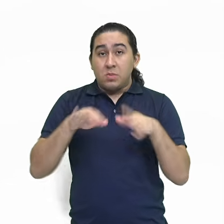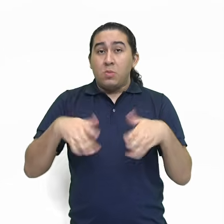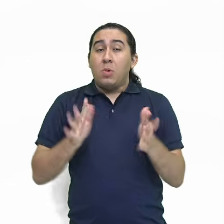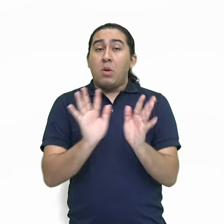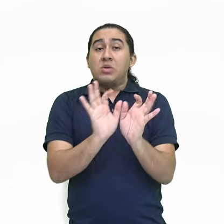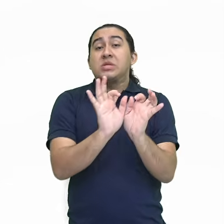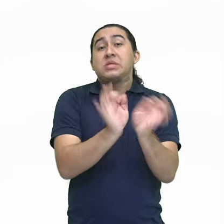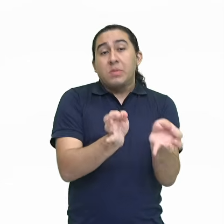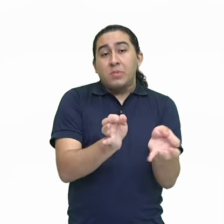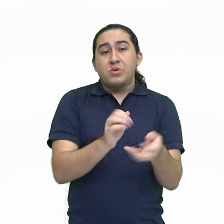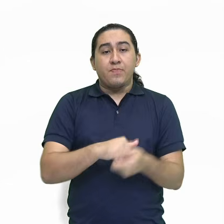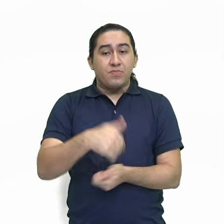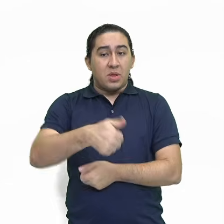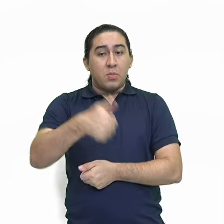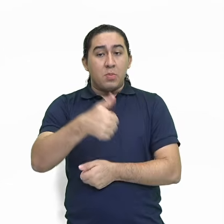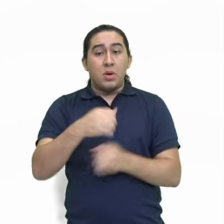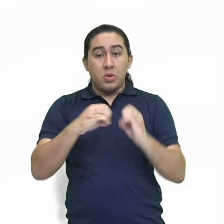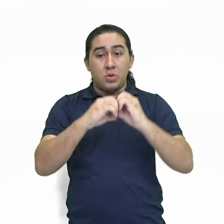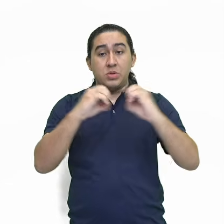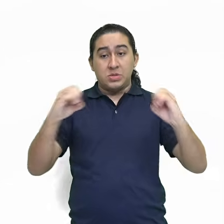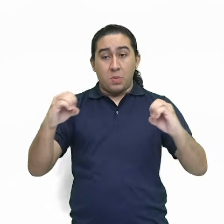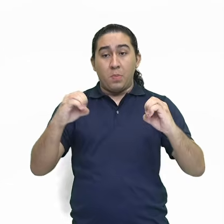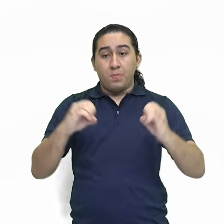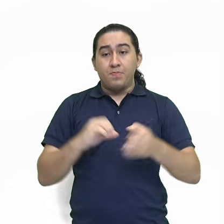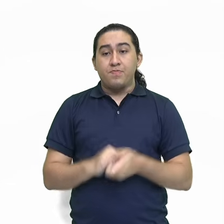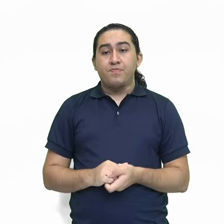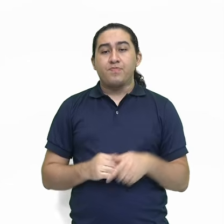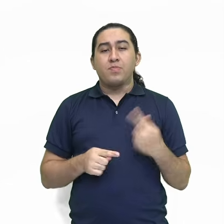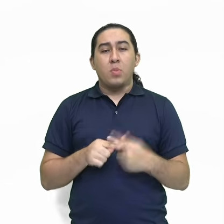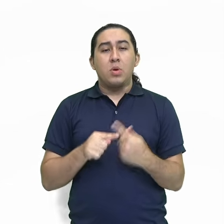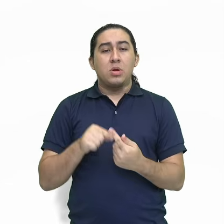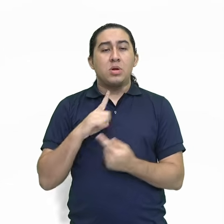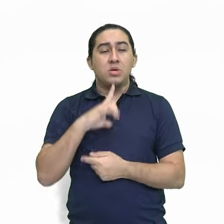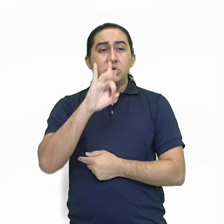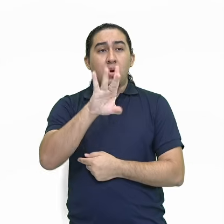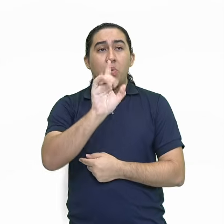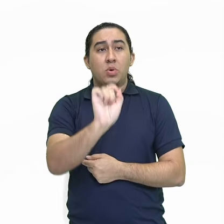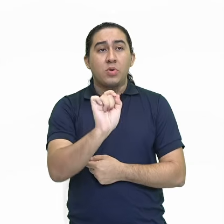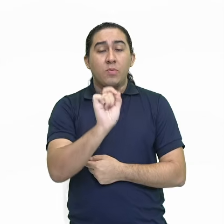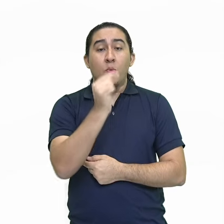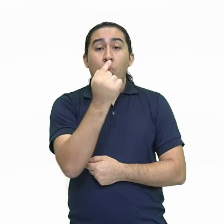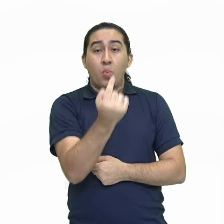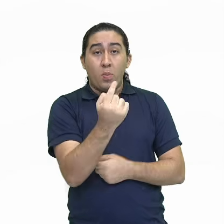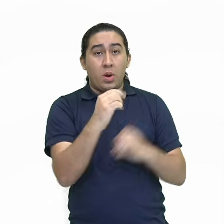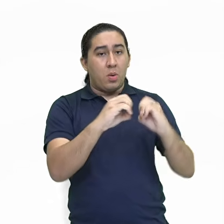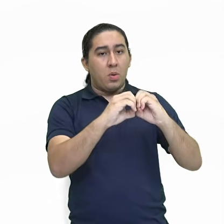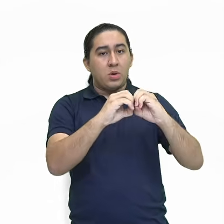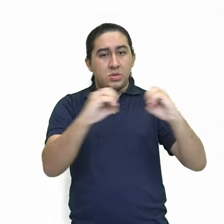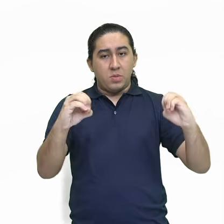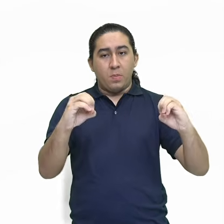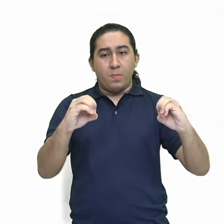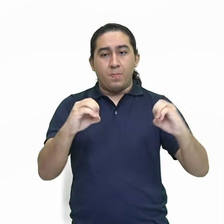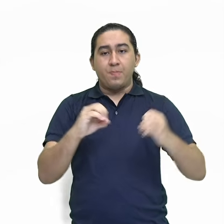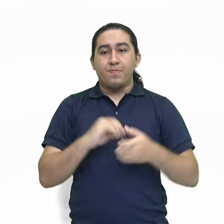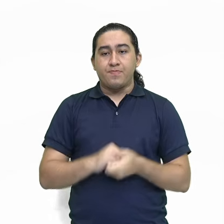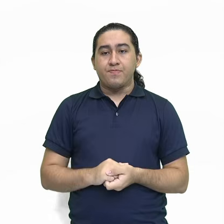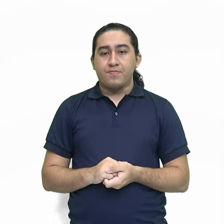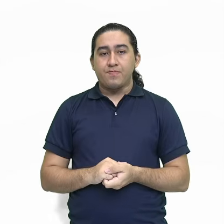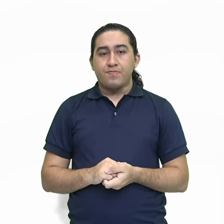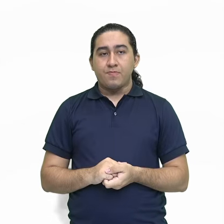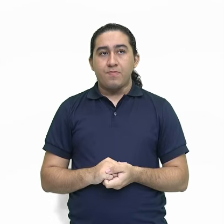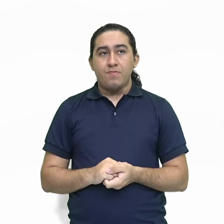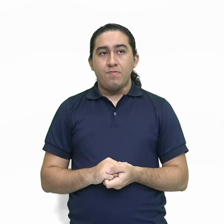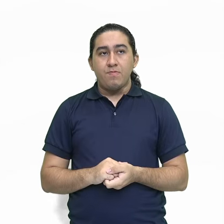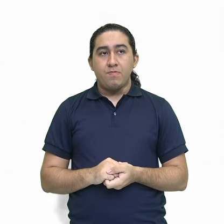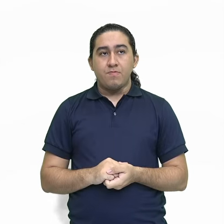período simples? A primeira, porque eu tenho somente uma oração. Como